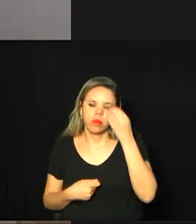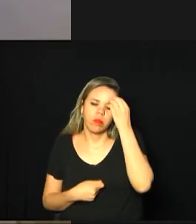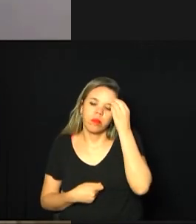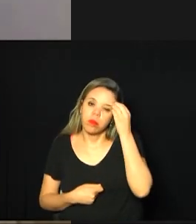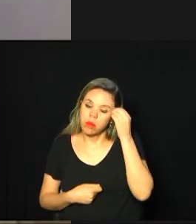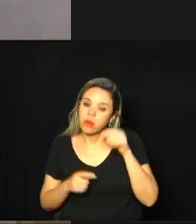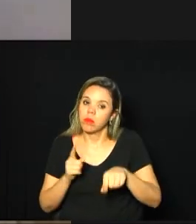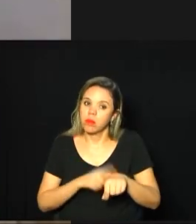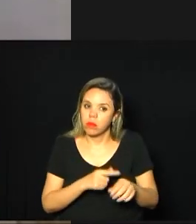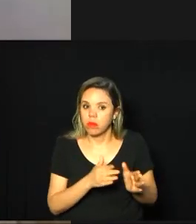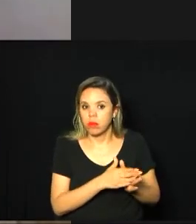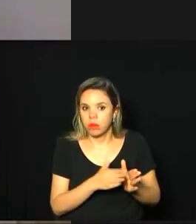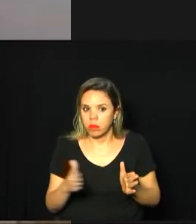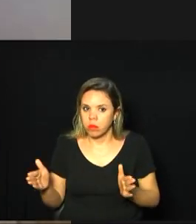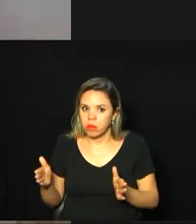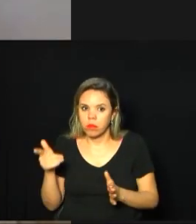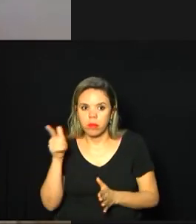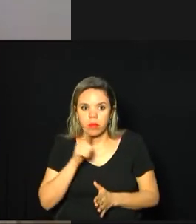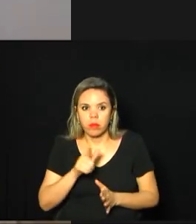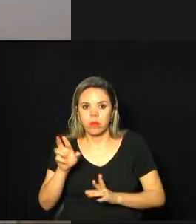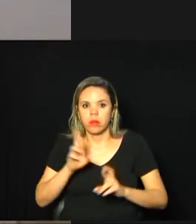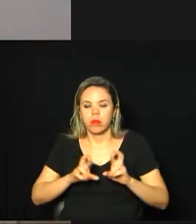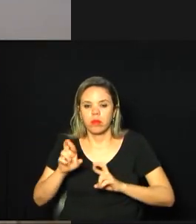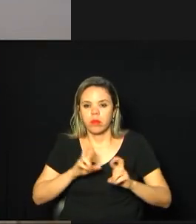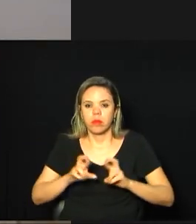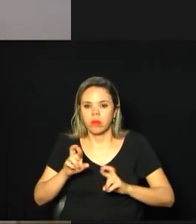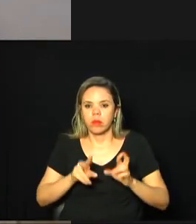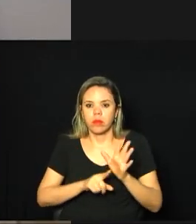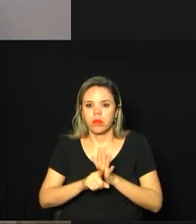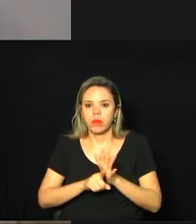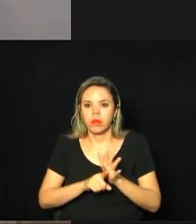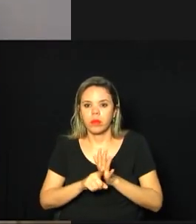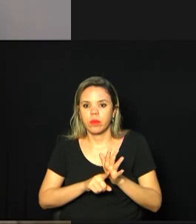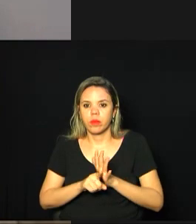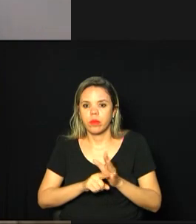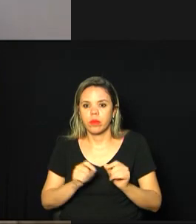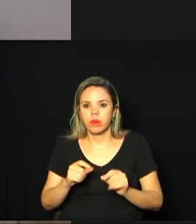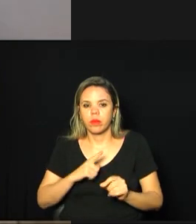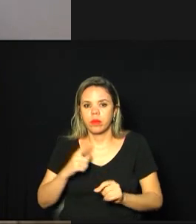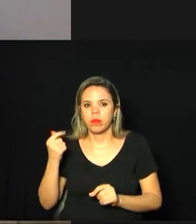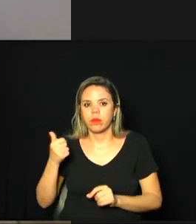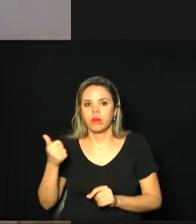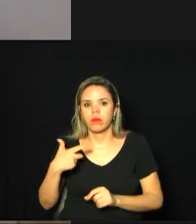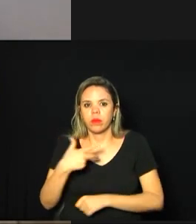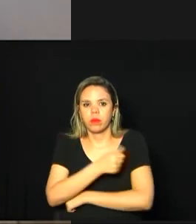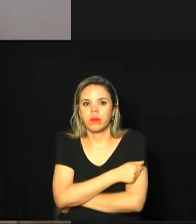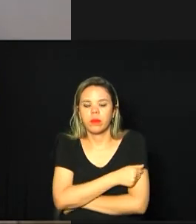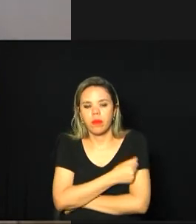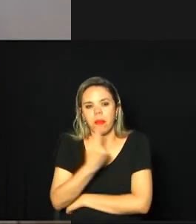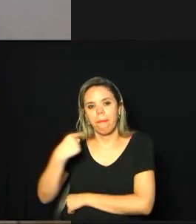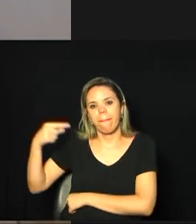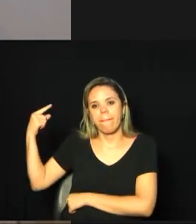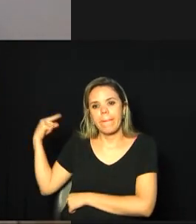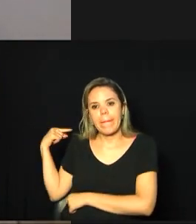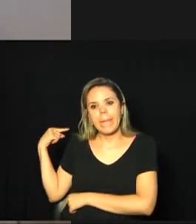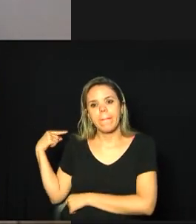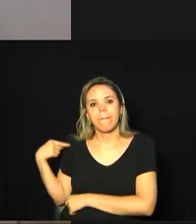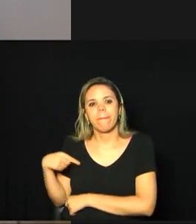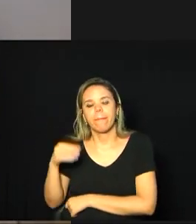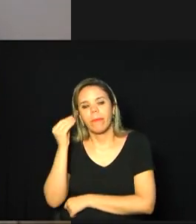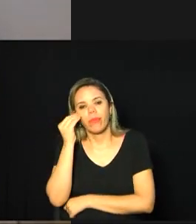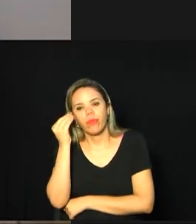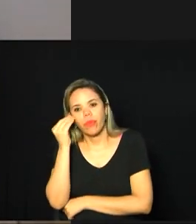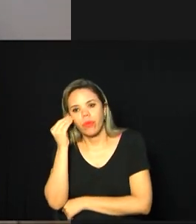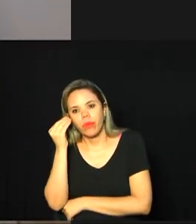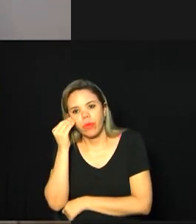de tempo para a gente conseguir analisar todos os dados de quem teve as primeiras vacinas lá atrás, desde os testes,